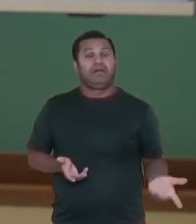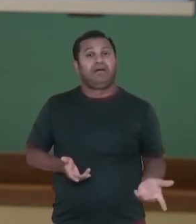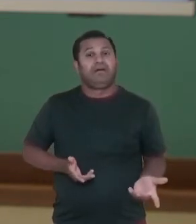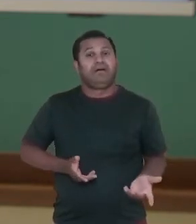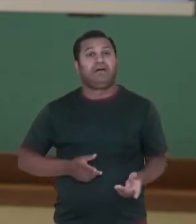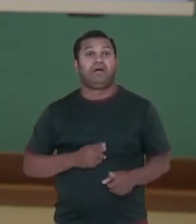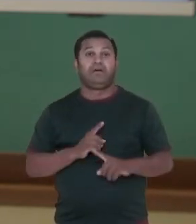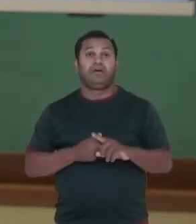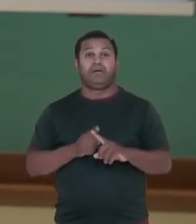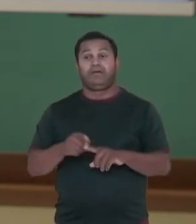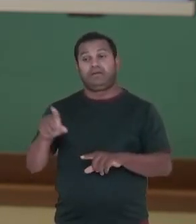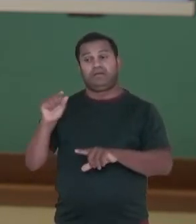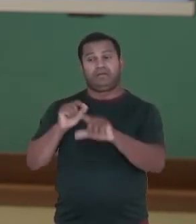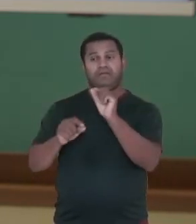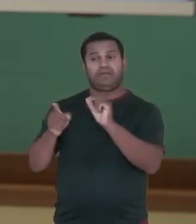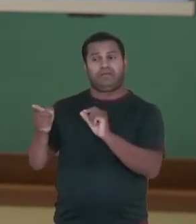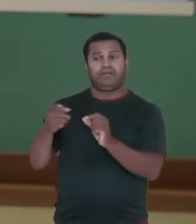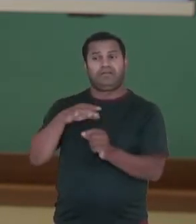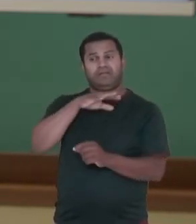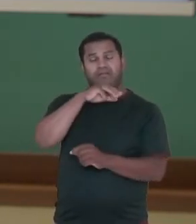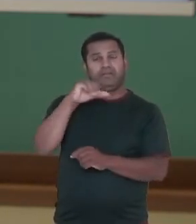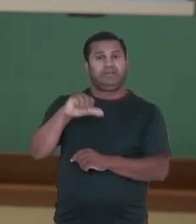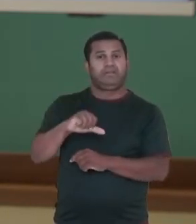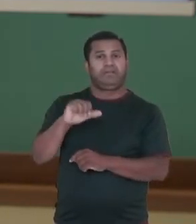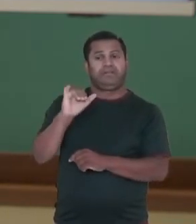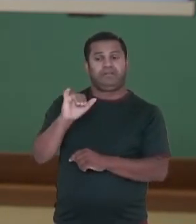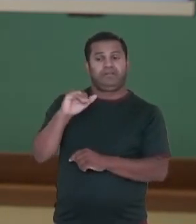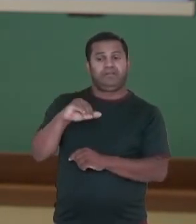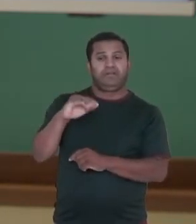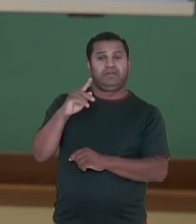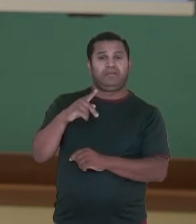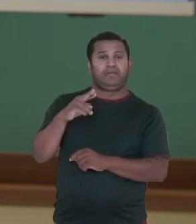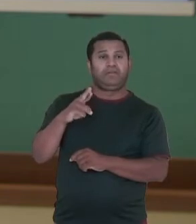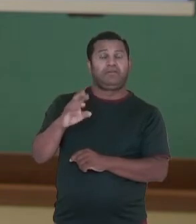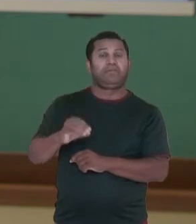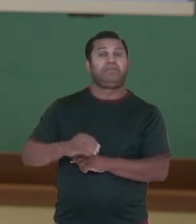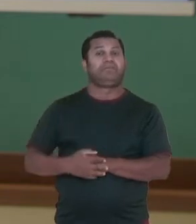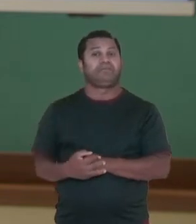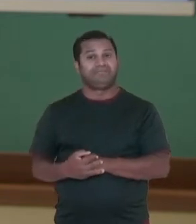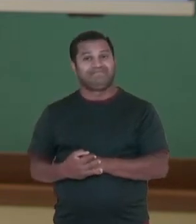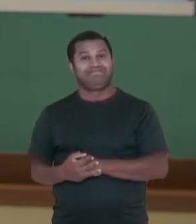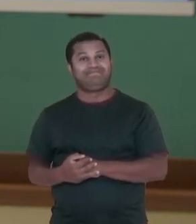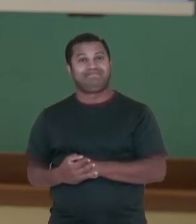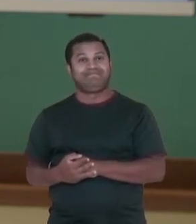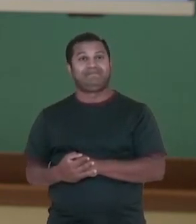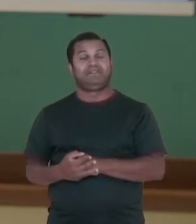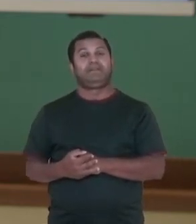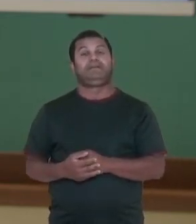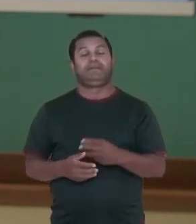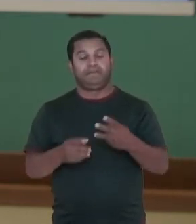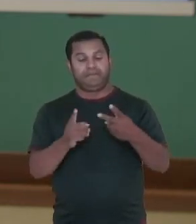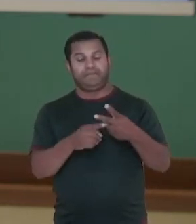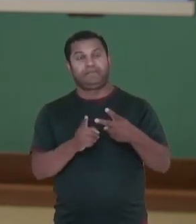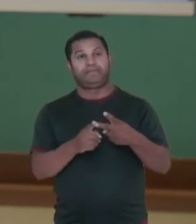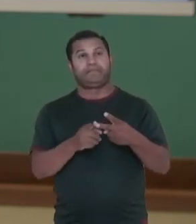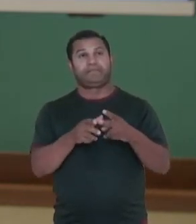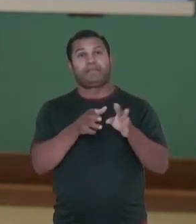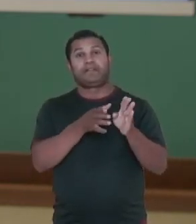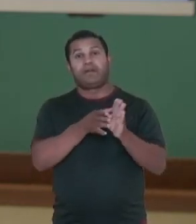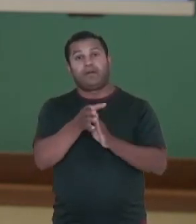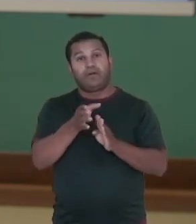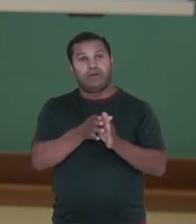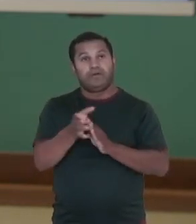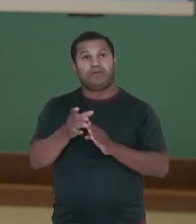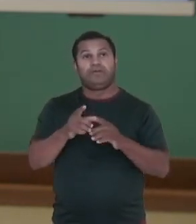como boa, eu achava que eles éramos impuros. Então, aconteceu isso. Aconselhamento genético foi um termo que